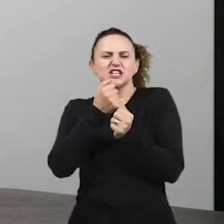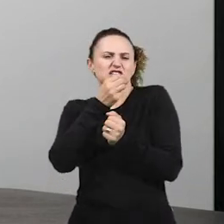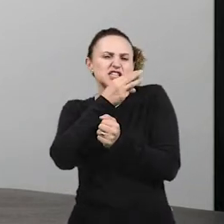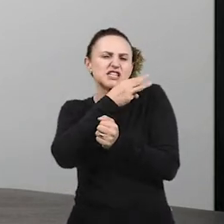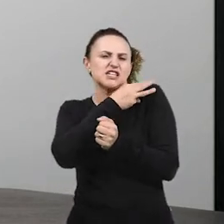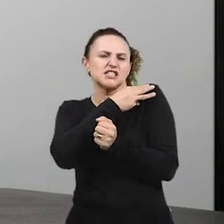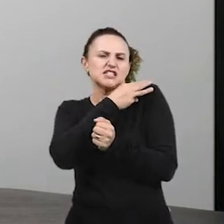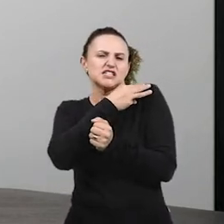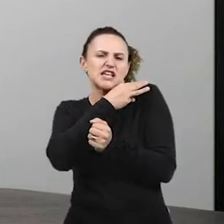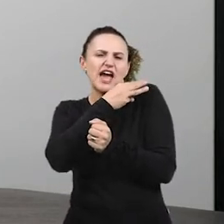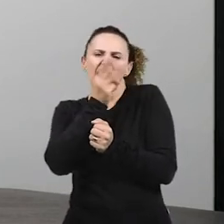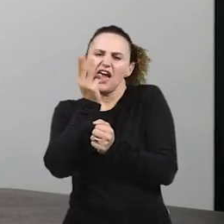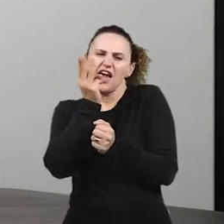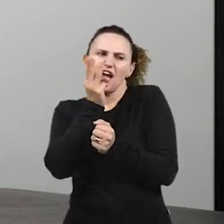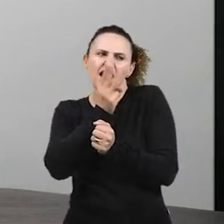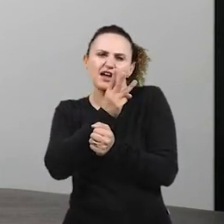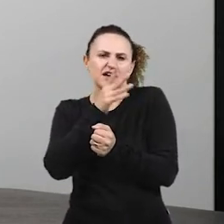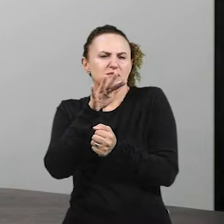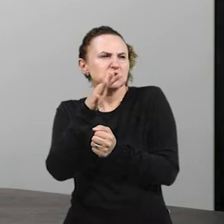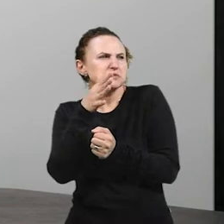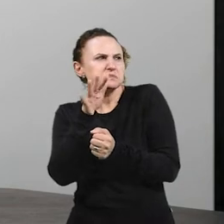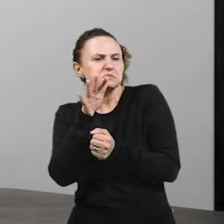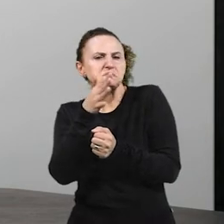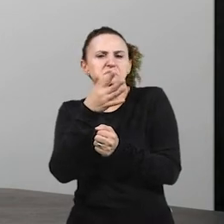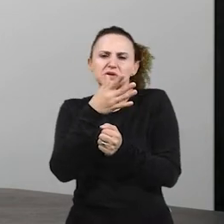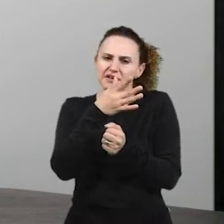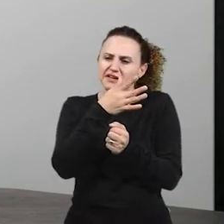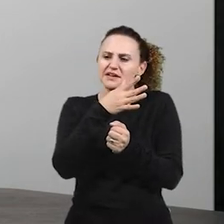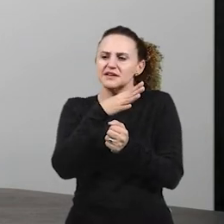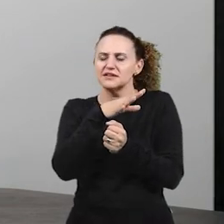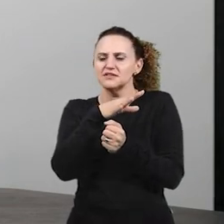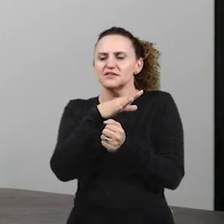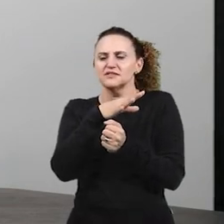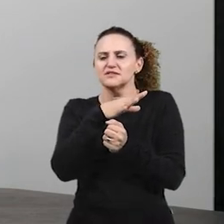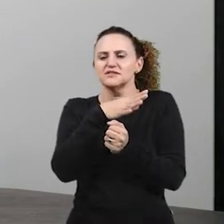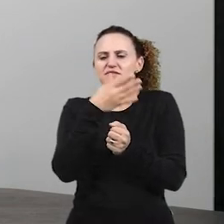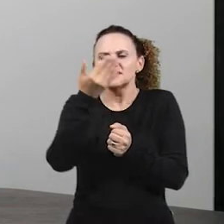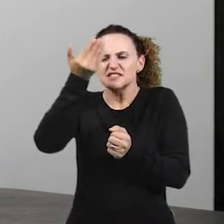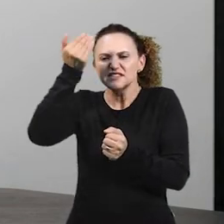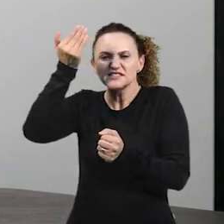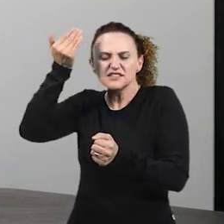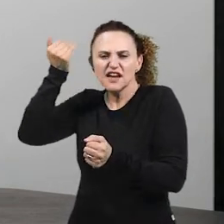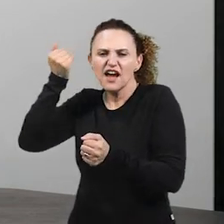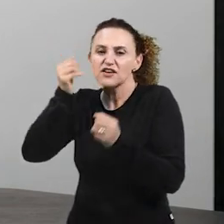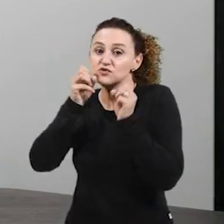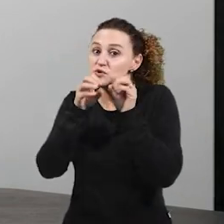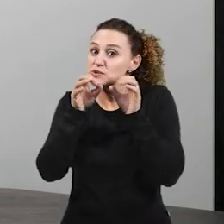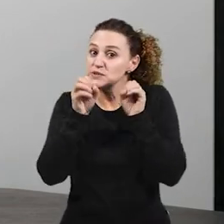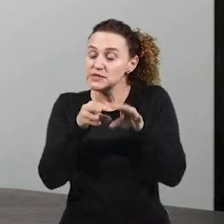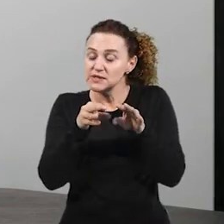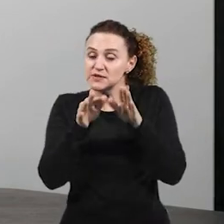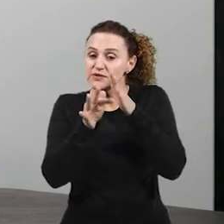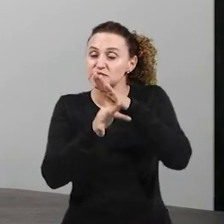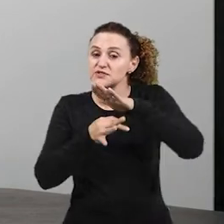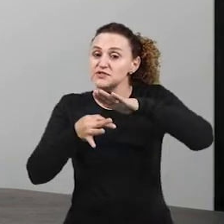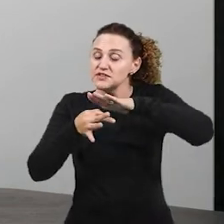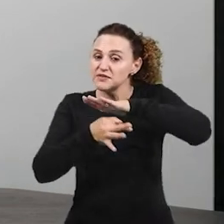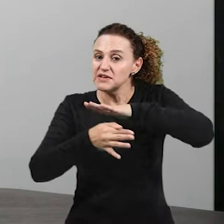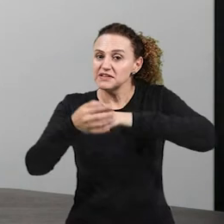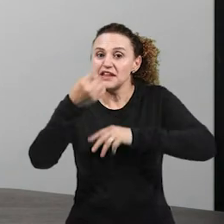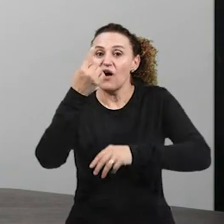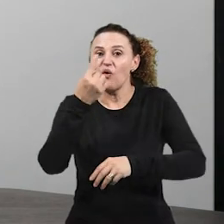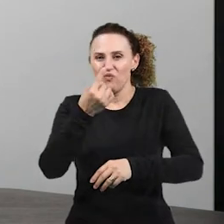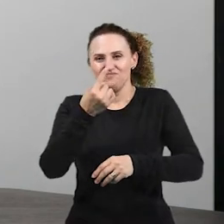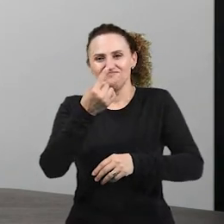um teste de 56 horas eu acho que é desde do do ensino fundamental 1 que vocês